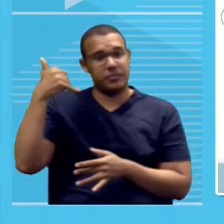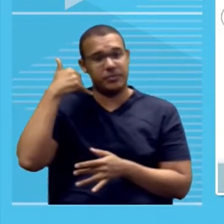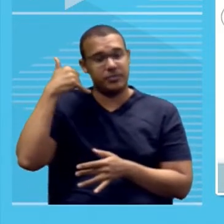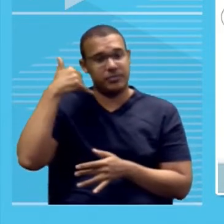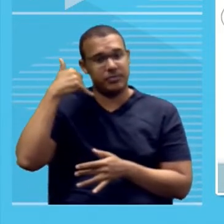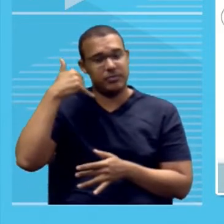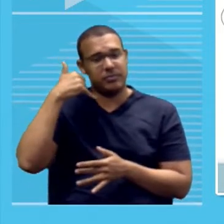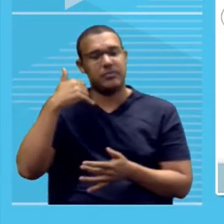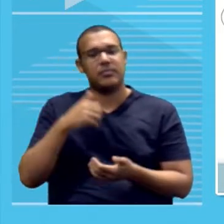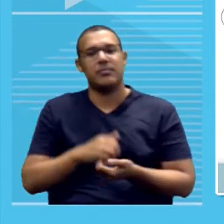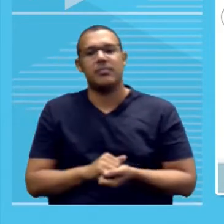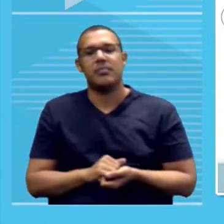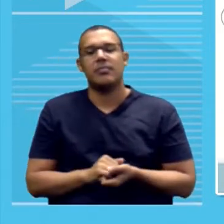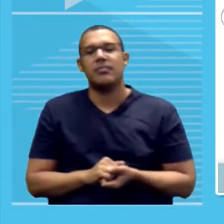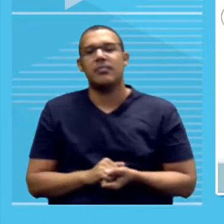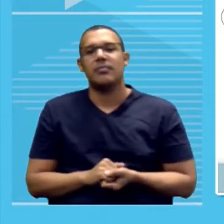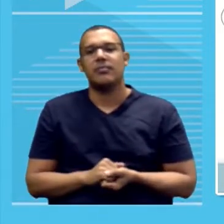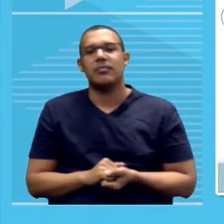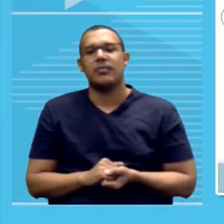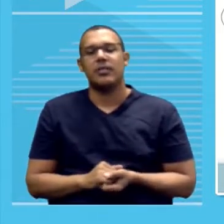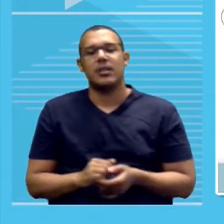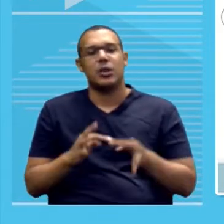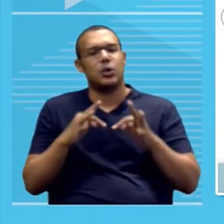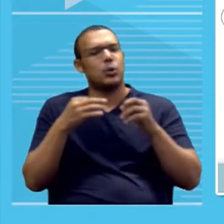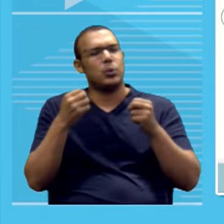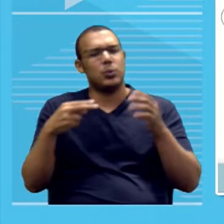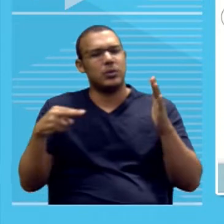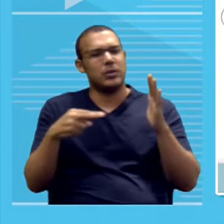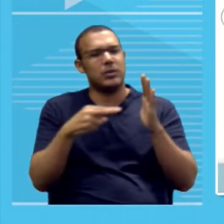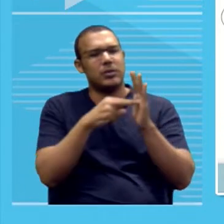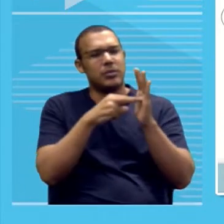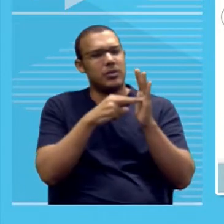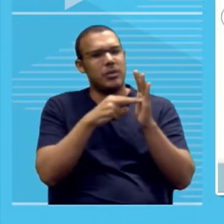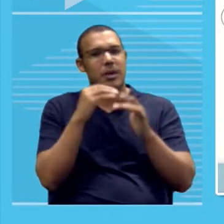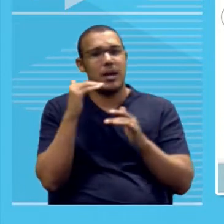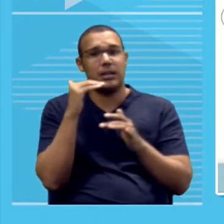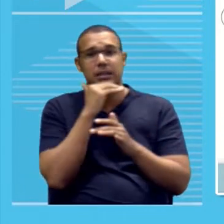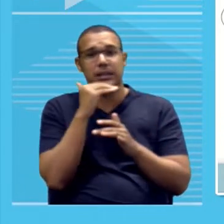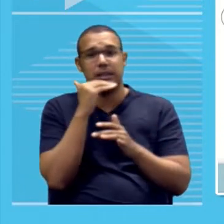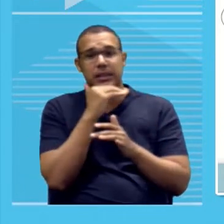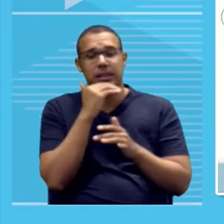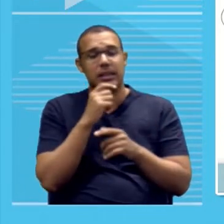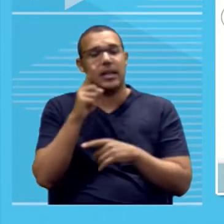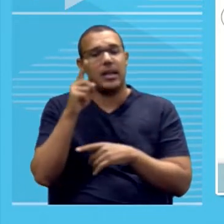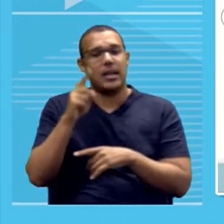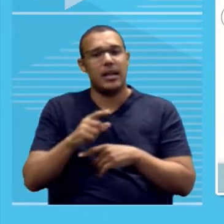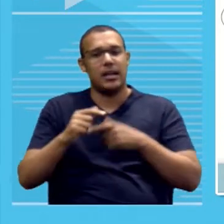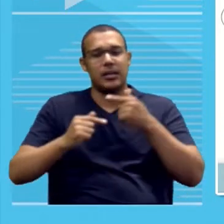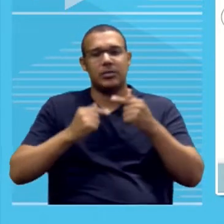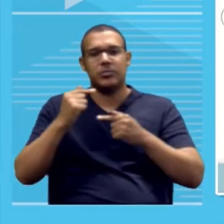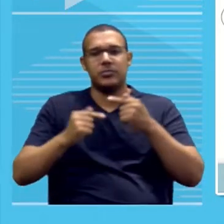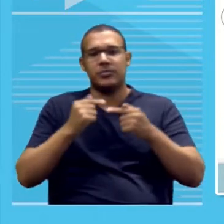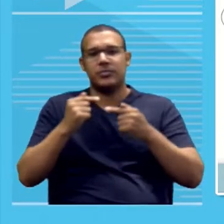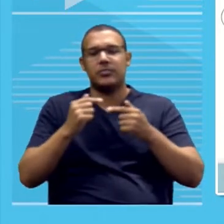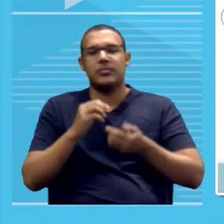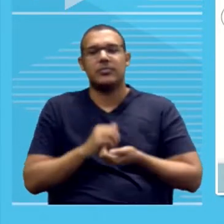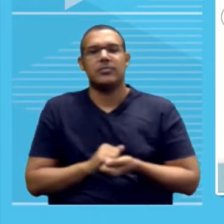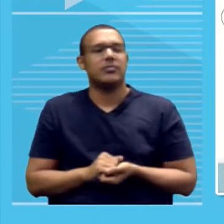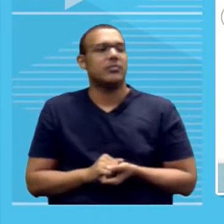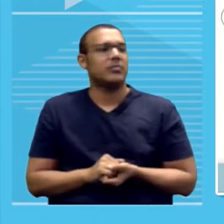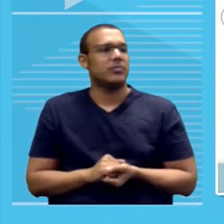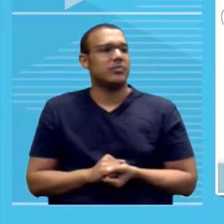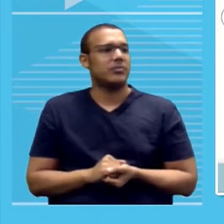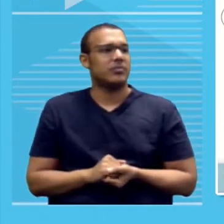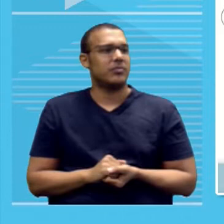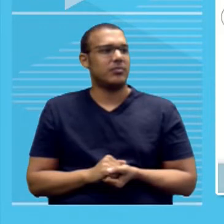um exemplo de resistor. Tudo que você pôr na tomada e esquentar é considerado resistor. Aquecedores, aí um